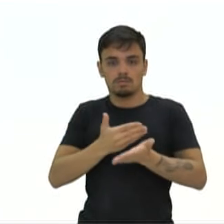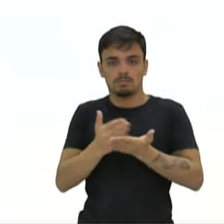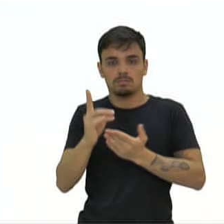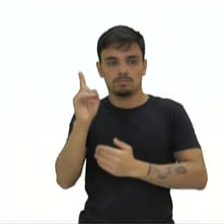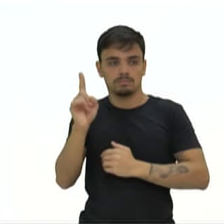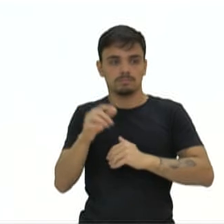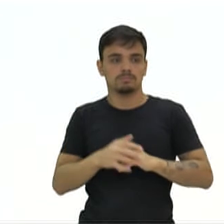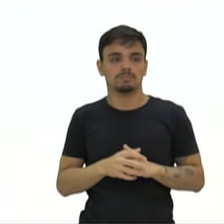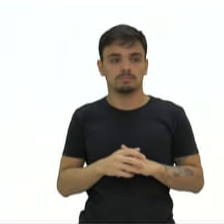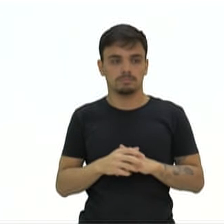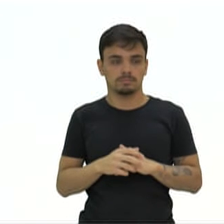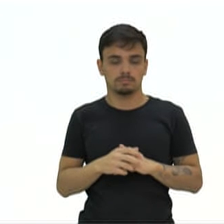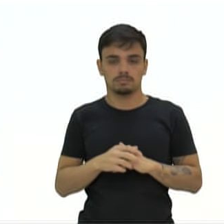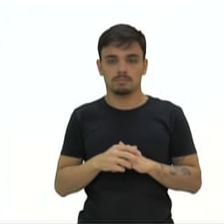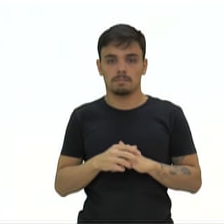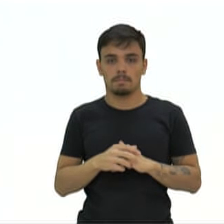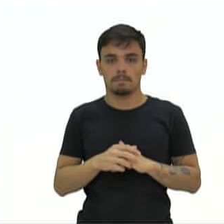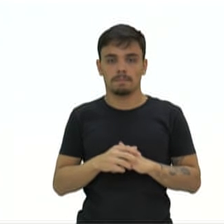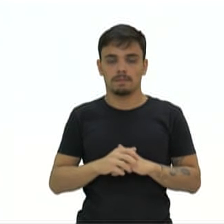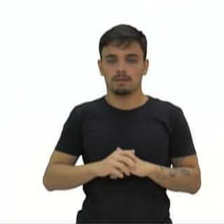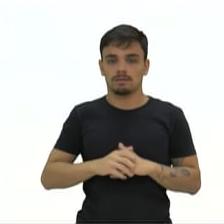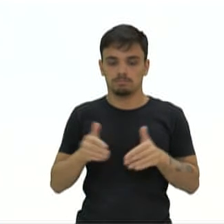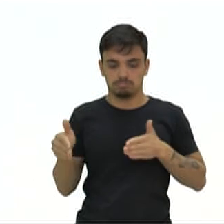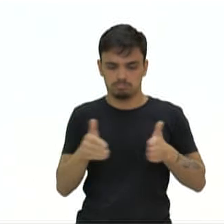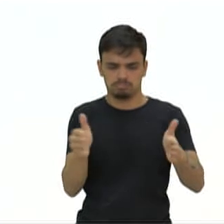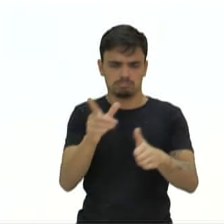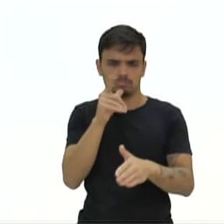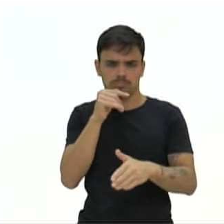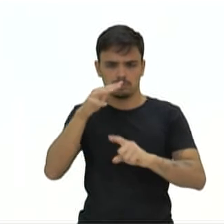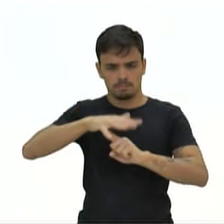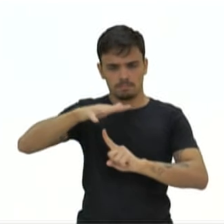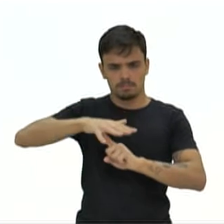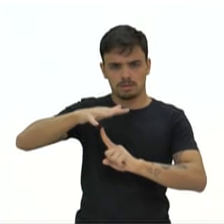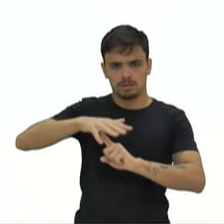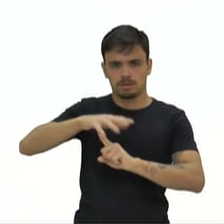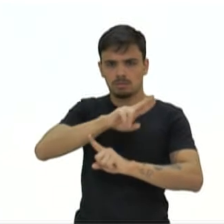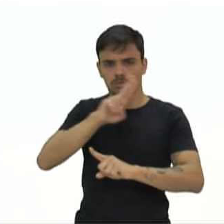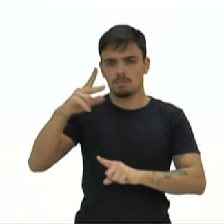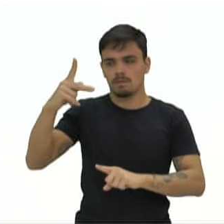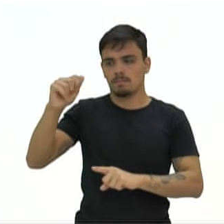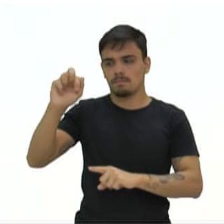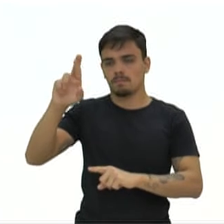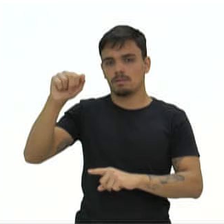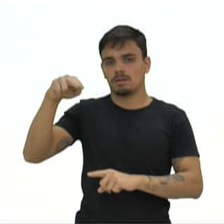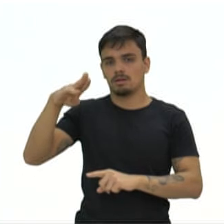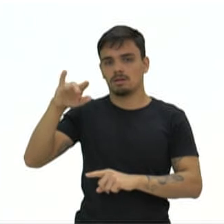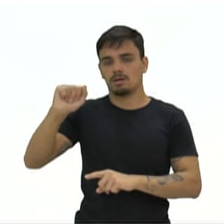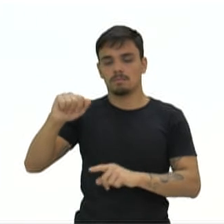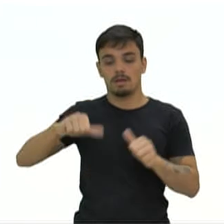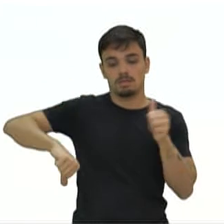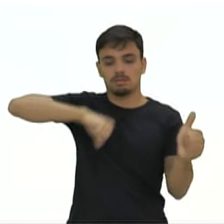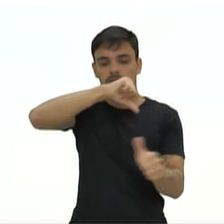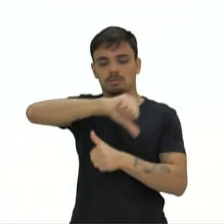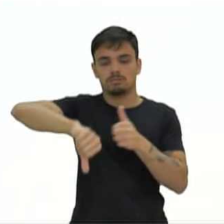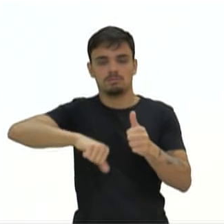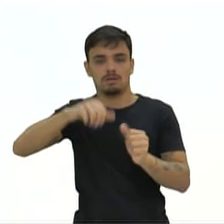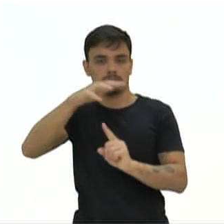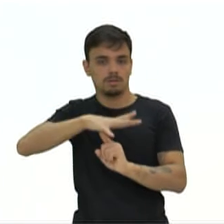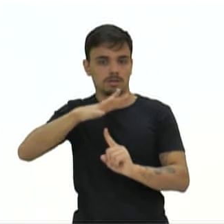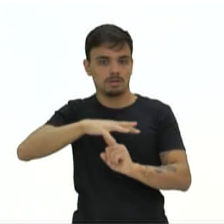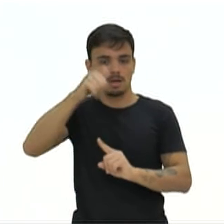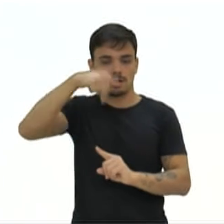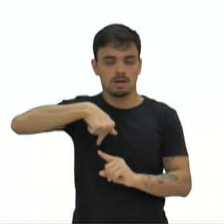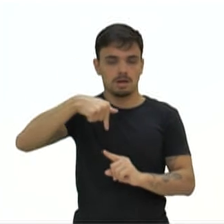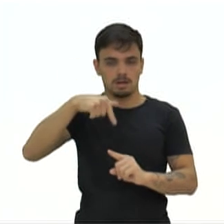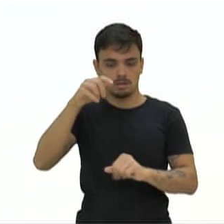lá na Ilha de Marajó, no Oceano Atlântico. Olha o Rio Paraná, que começa com o nome de Parnaíba e Grande, até virar Rio Paraná, onde que tem aqui